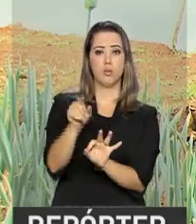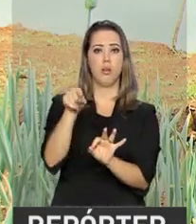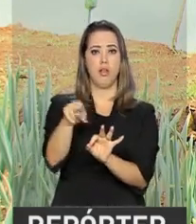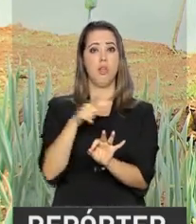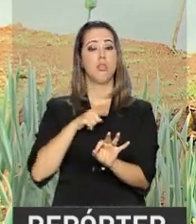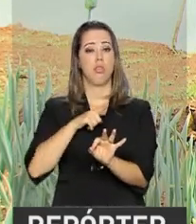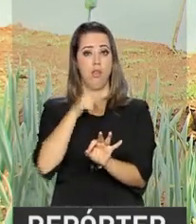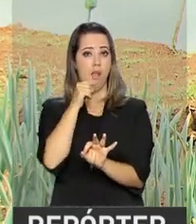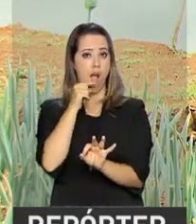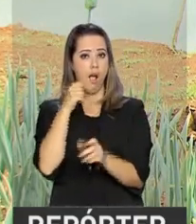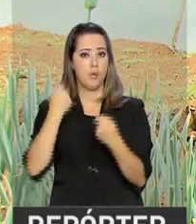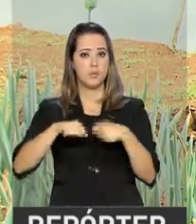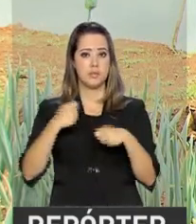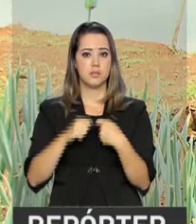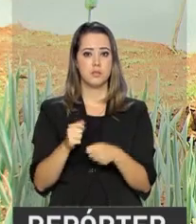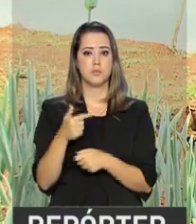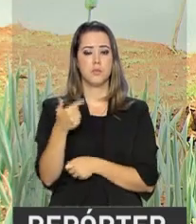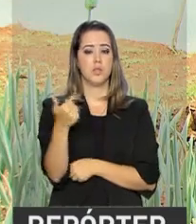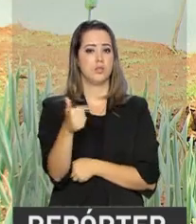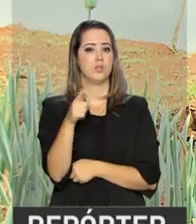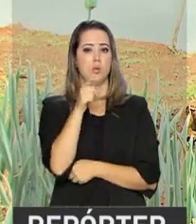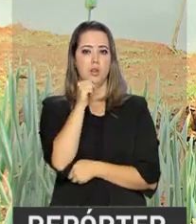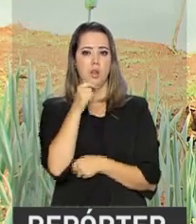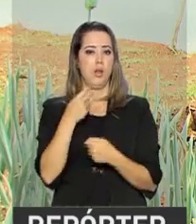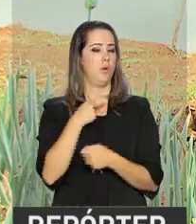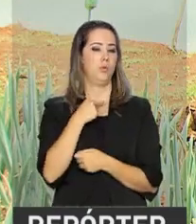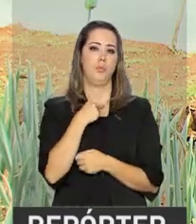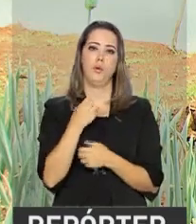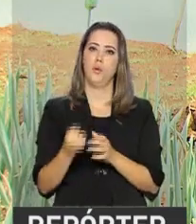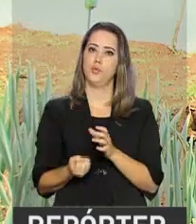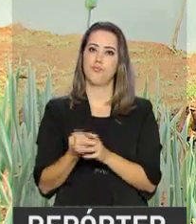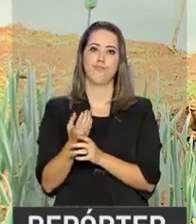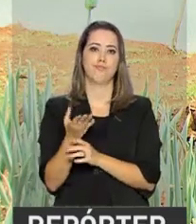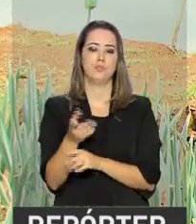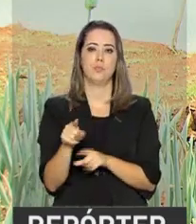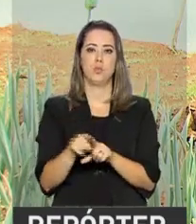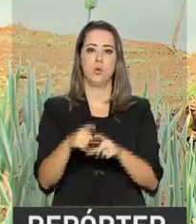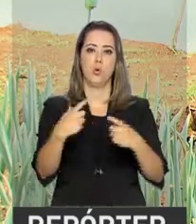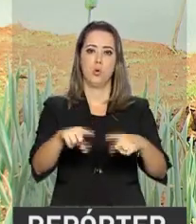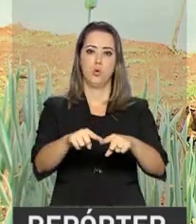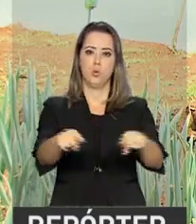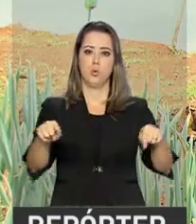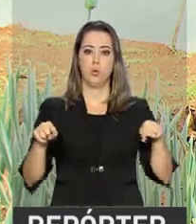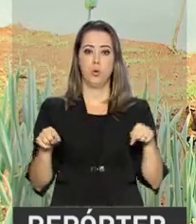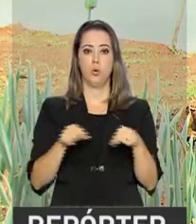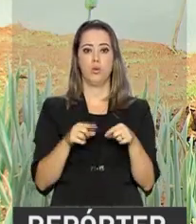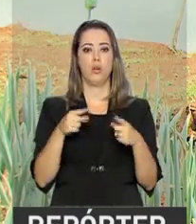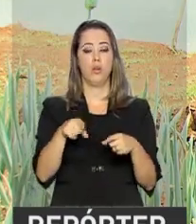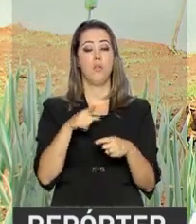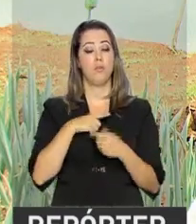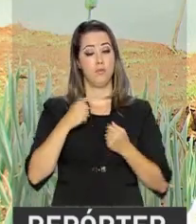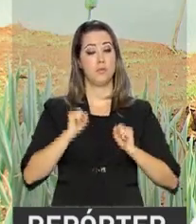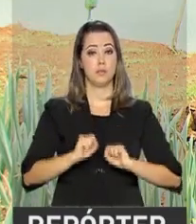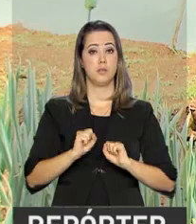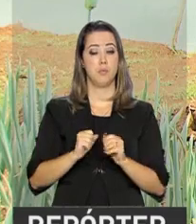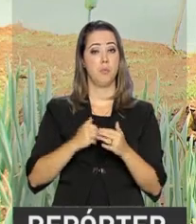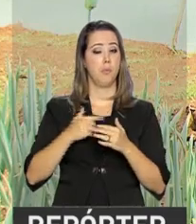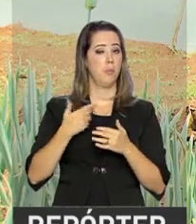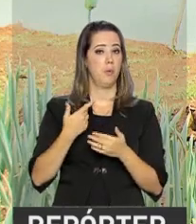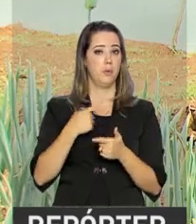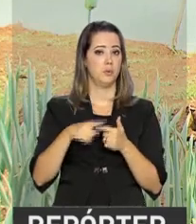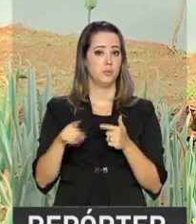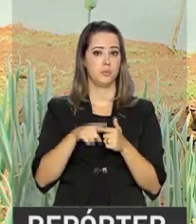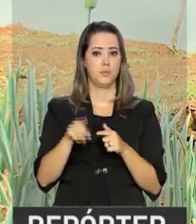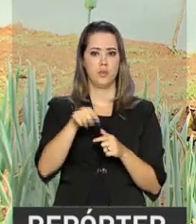Não adianta você querer criar peixe se você não tem água, né? O espaço você resolve, porque hoje tem tecnologia que você faz tanques de